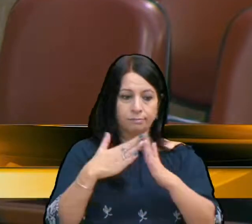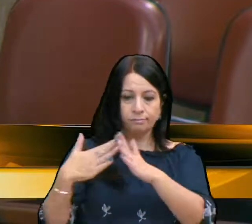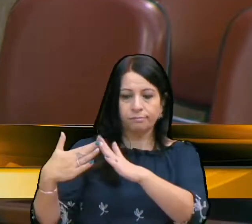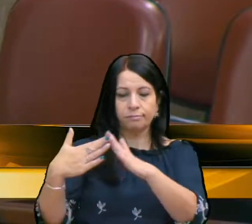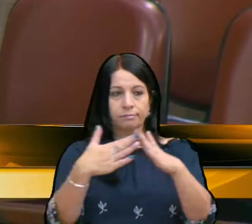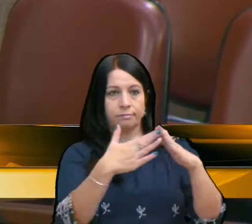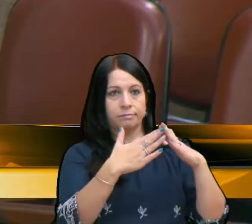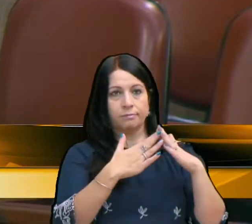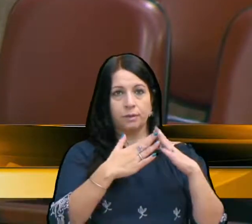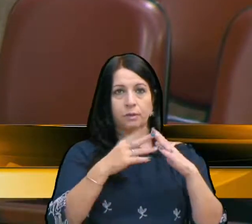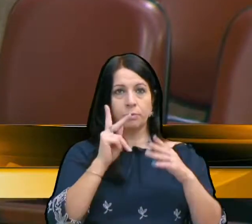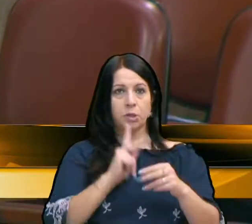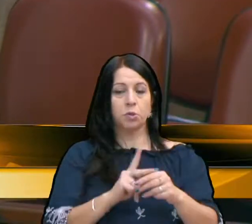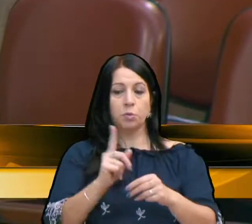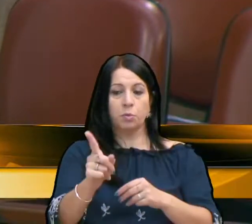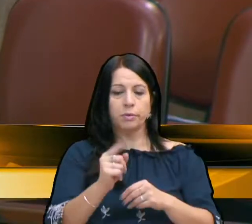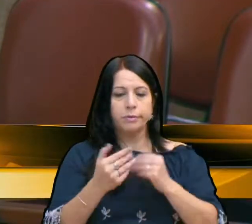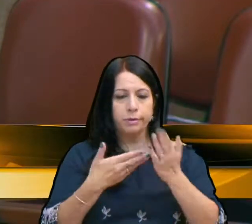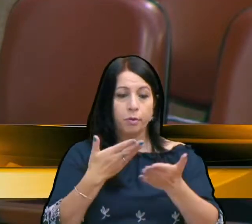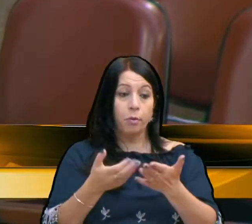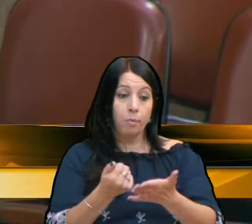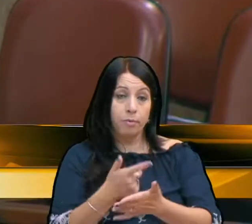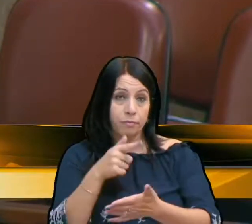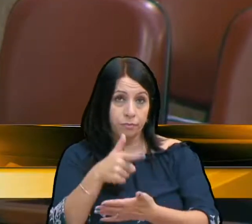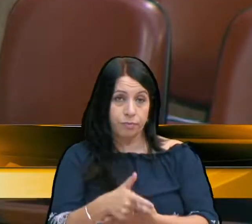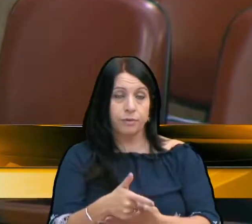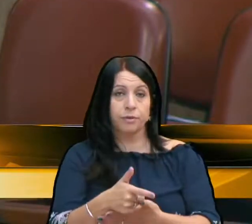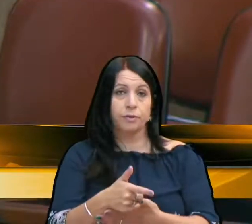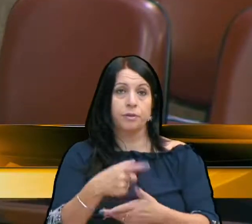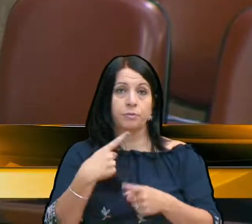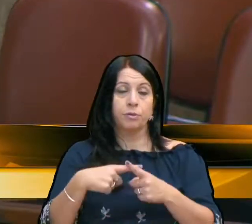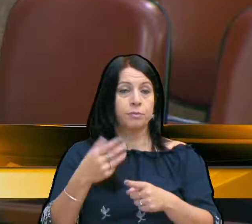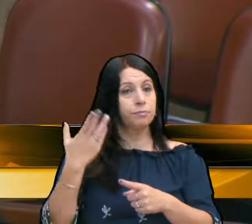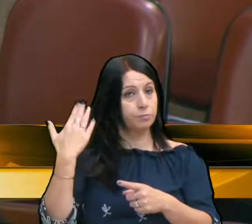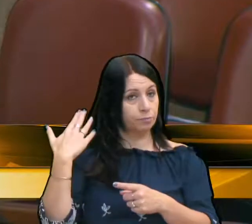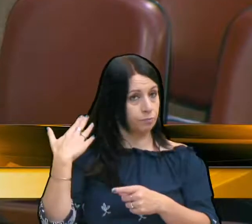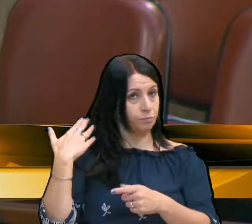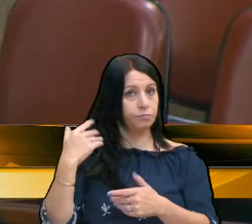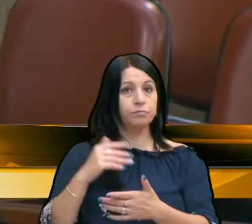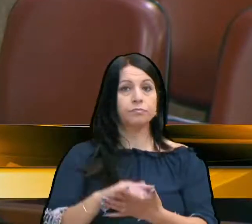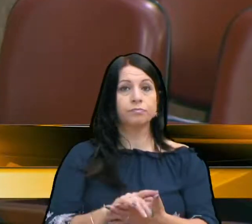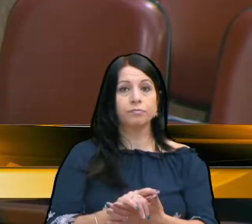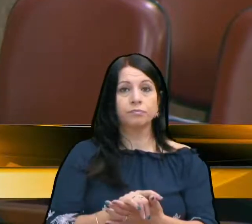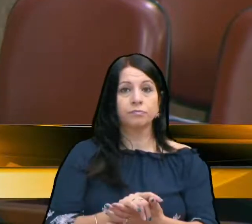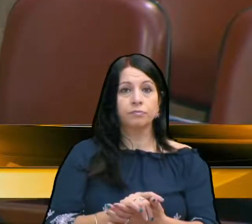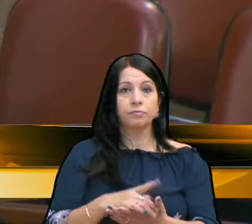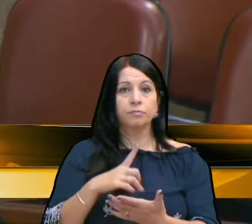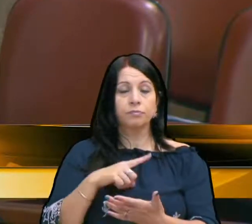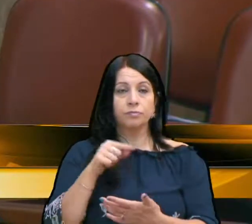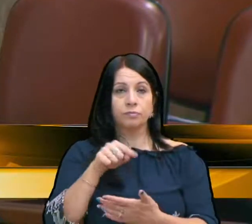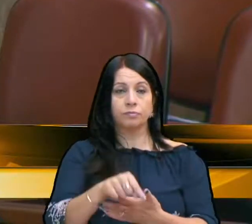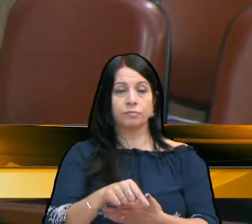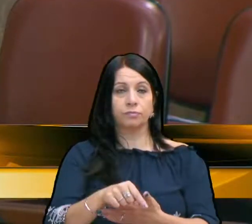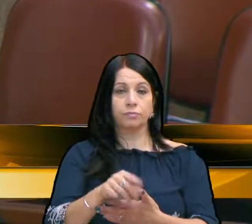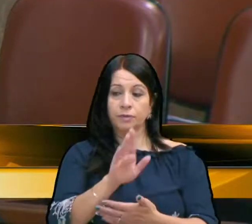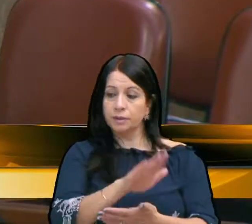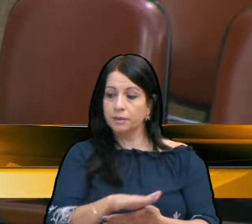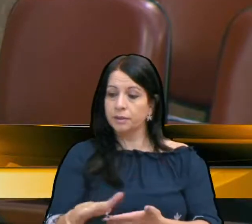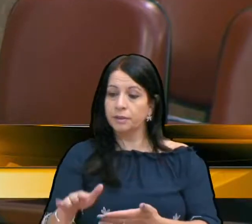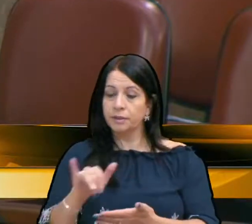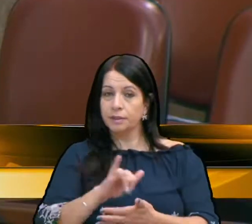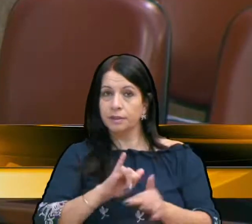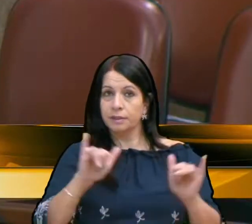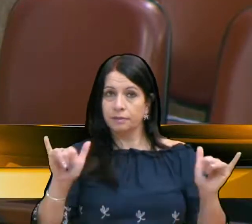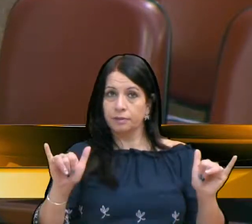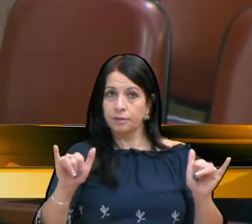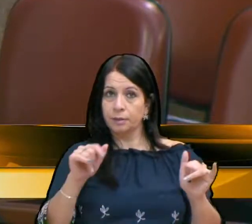com seus clientes, com seus fregueses, porque na época muitas vezes chegava lá a criança avisando o seu Forlim: